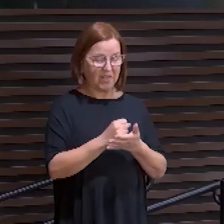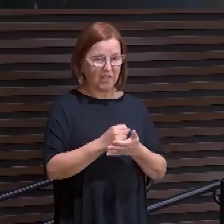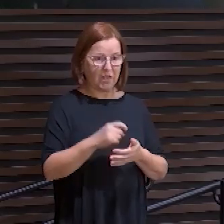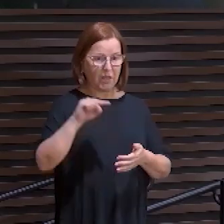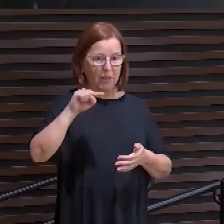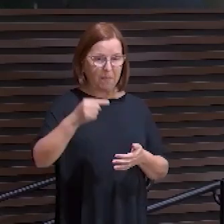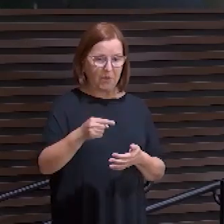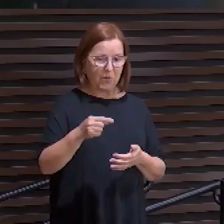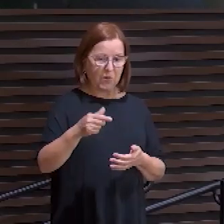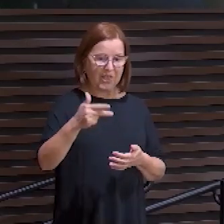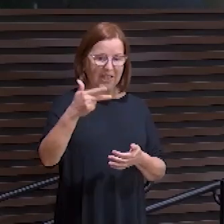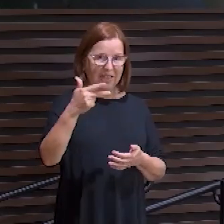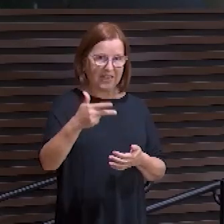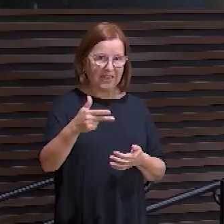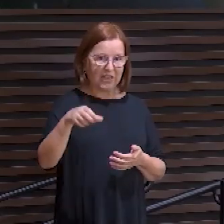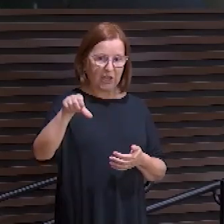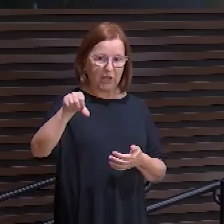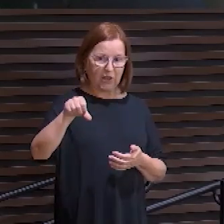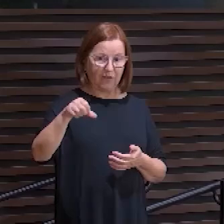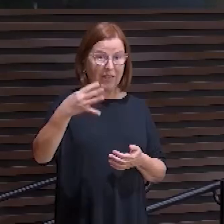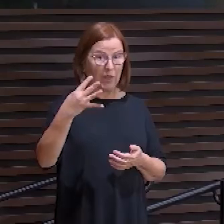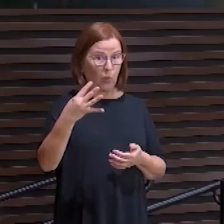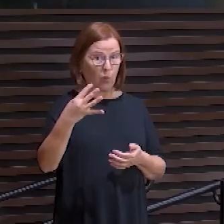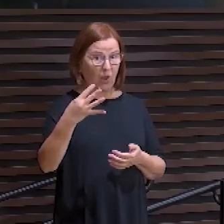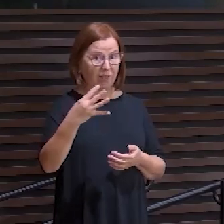1.394 descendentes.